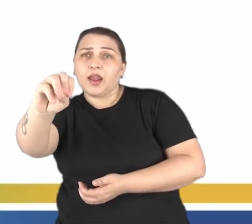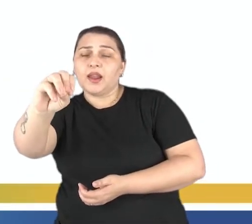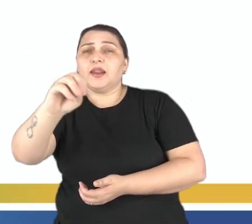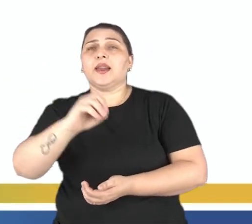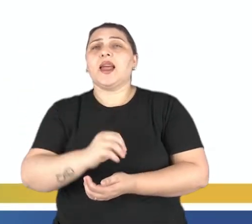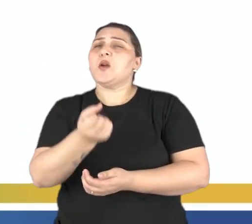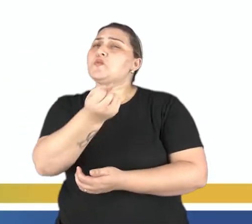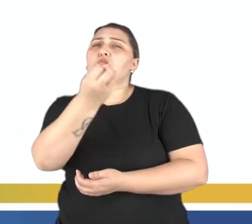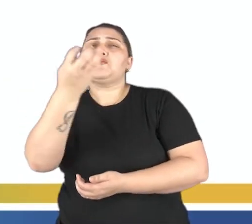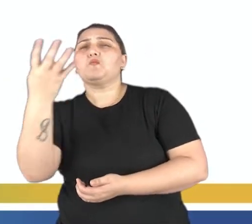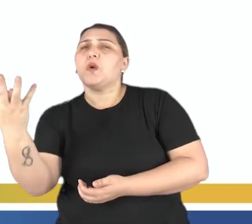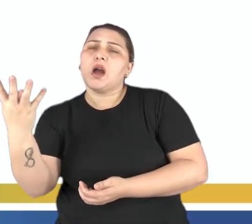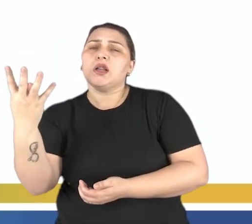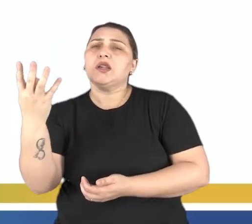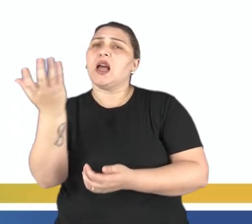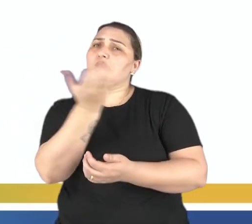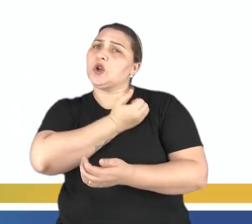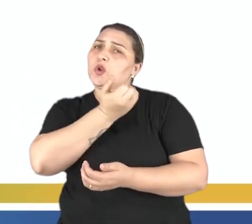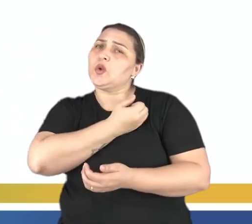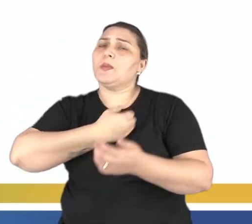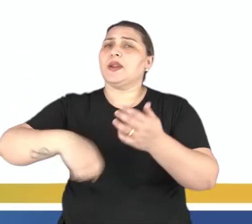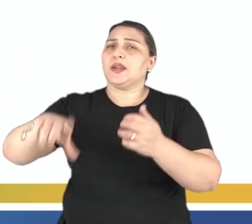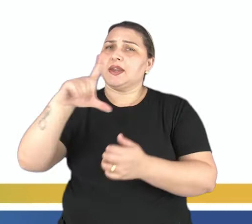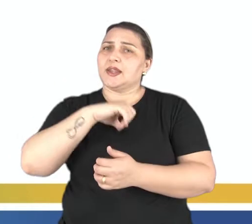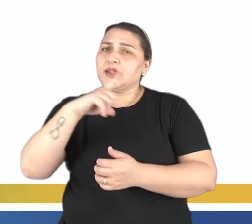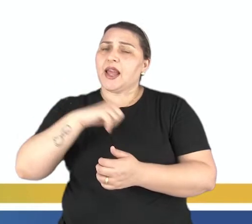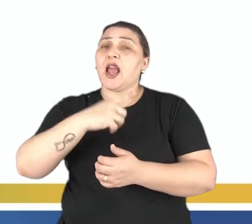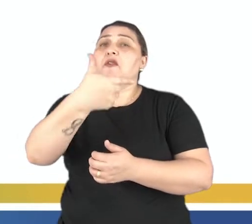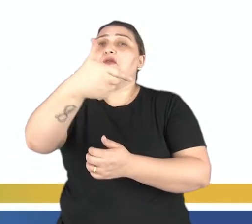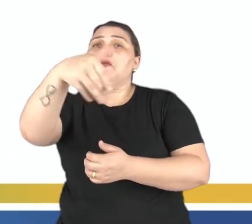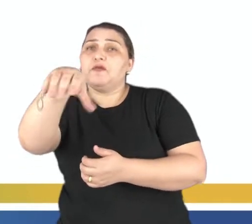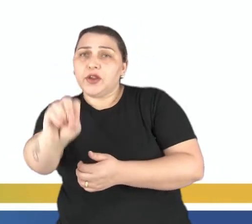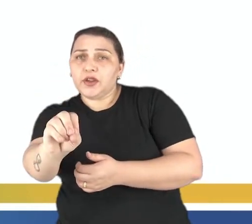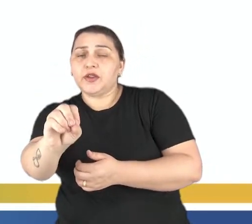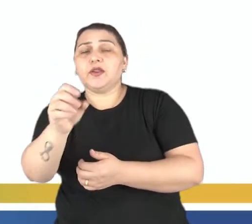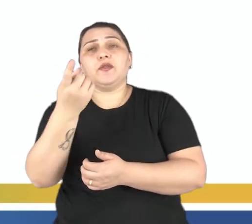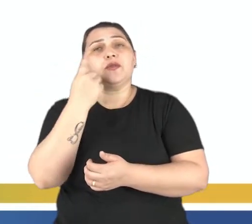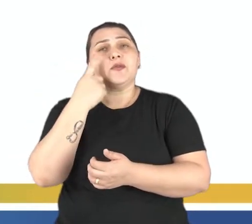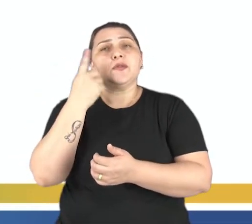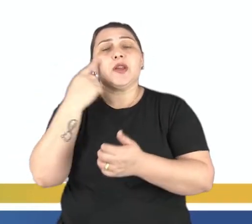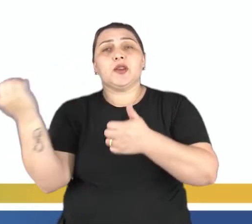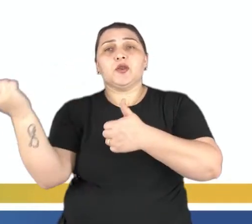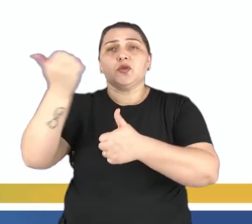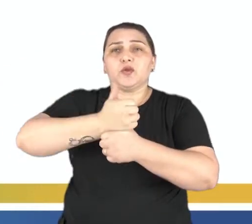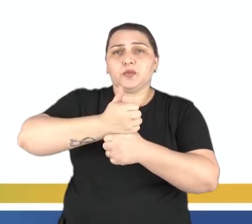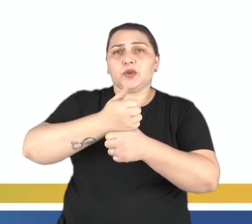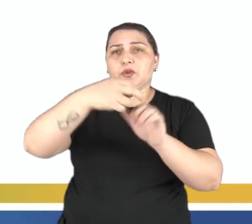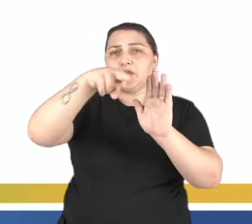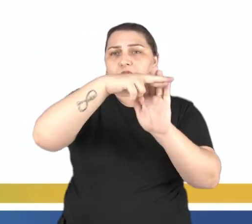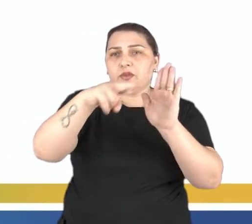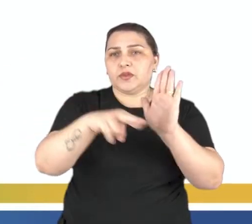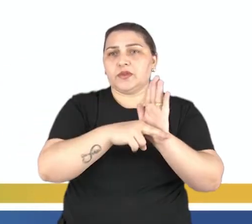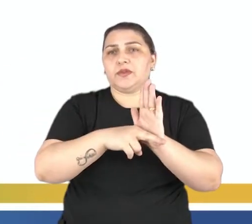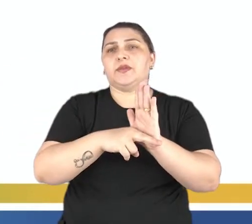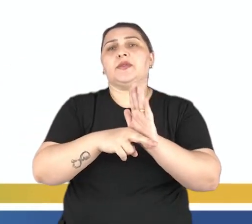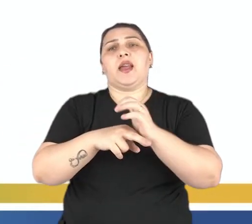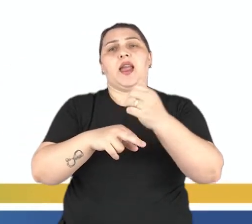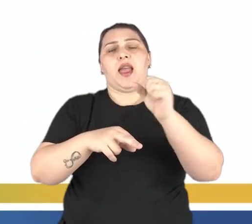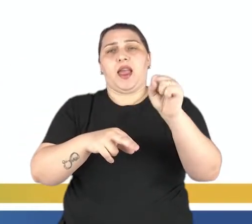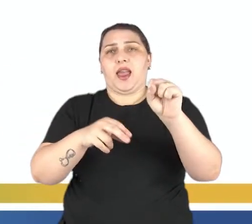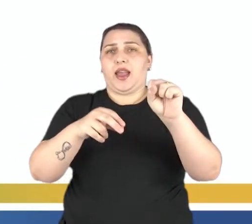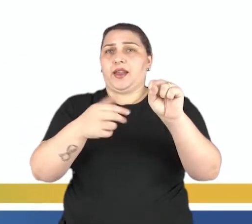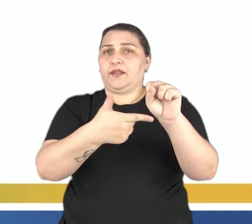e a quantidade de elementos que nós temos aí são 20. Então, substituindo na fórmula, teremos